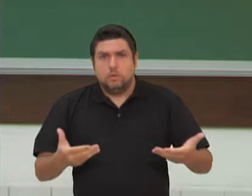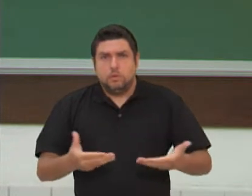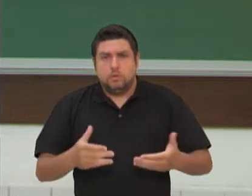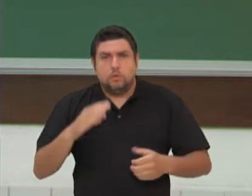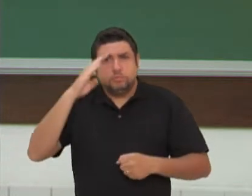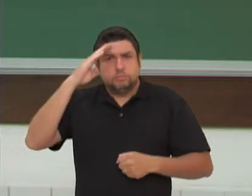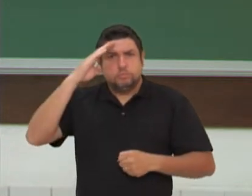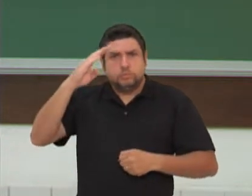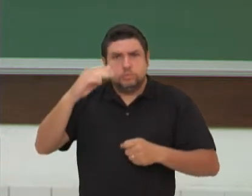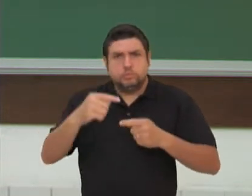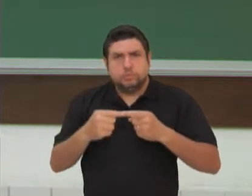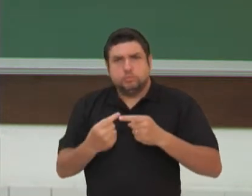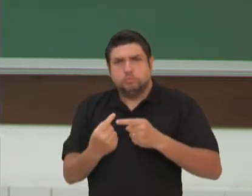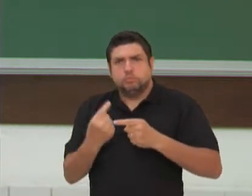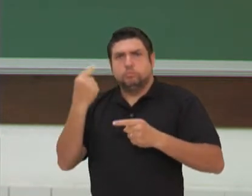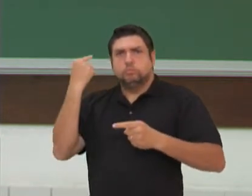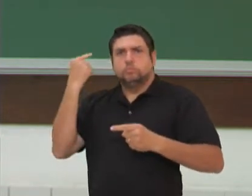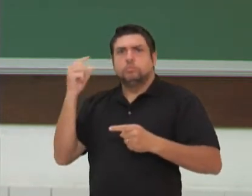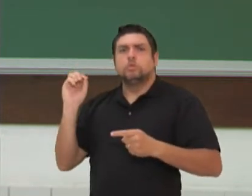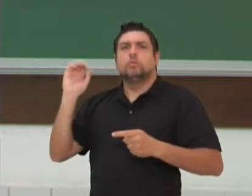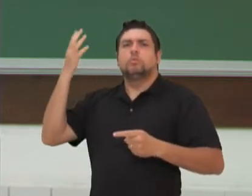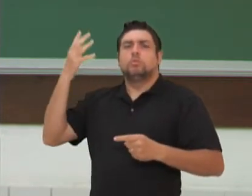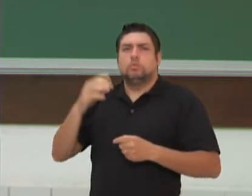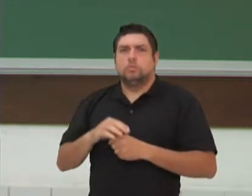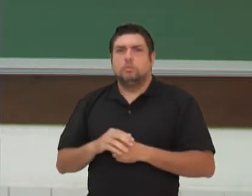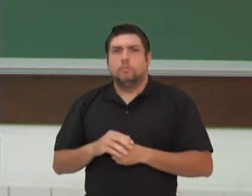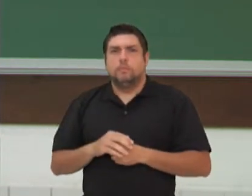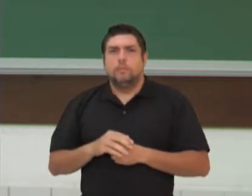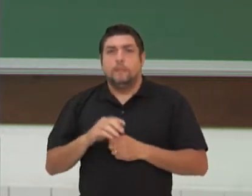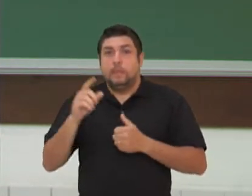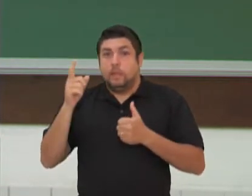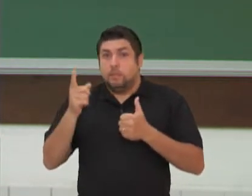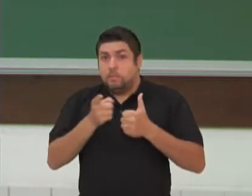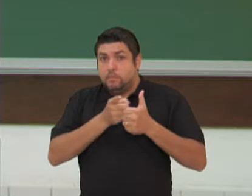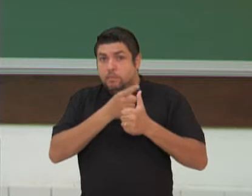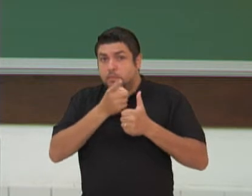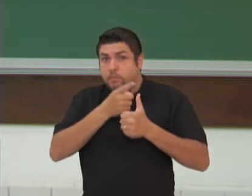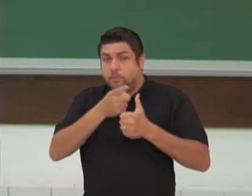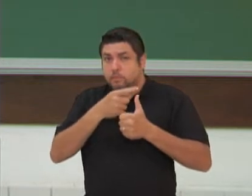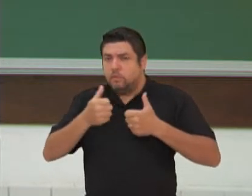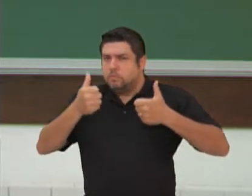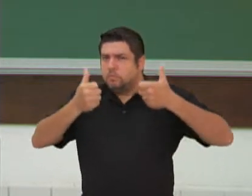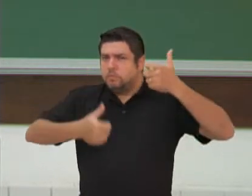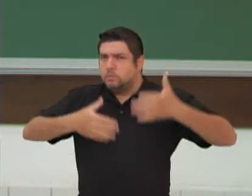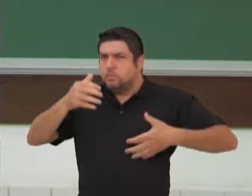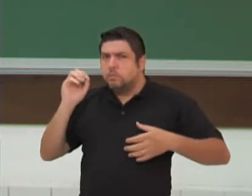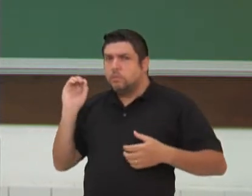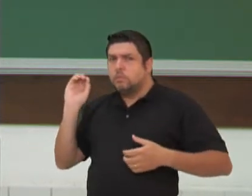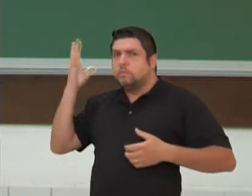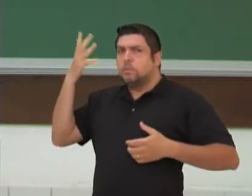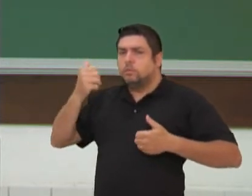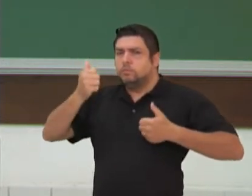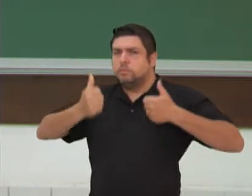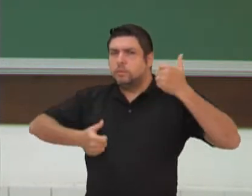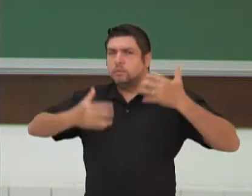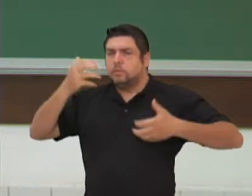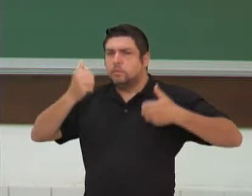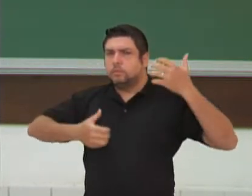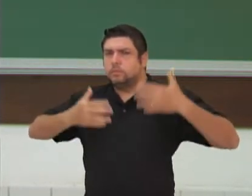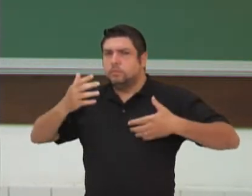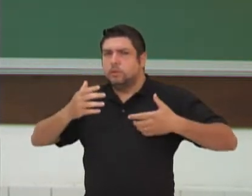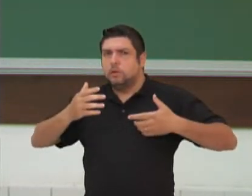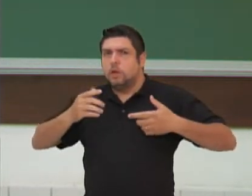seja, primeiro a pessoa se manifiesta em pretérito e aí posiciona, e aí ela potencializa, ela